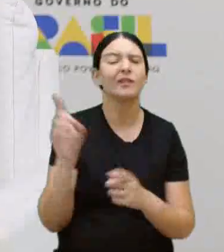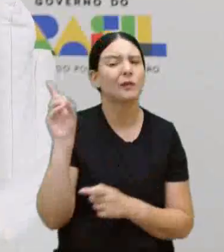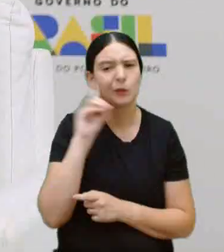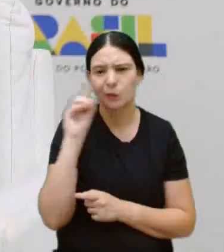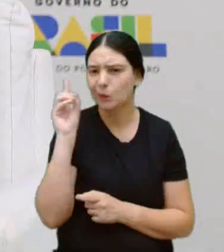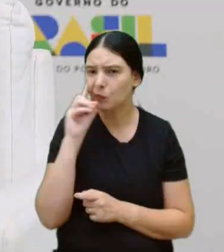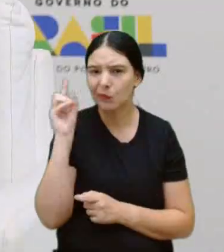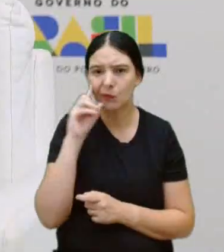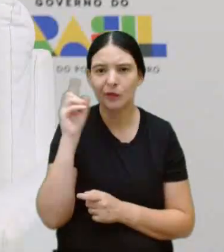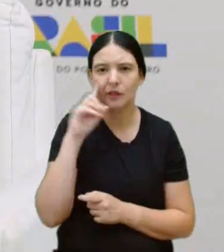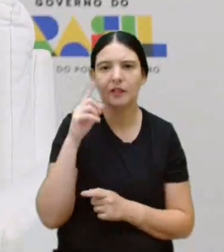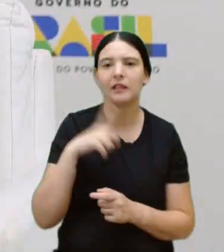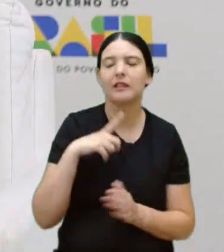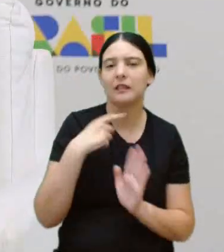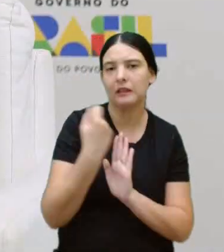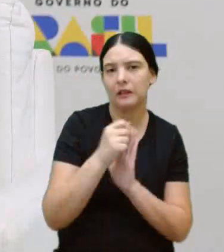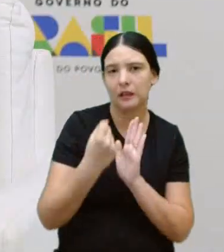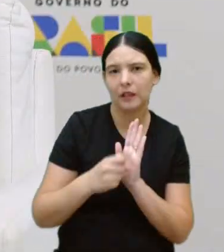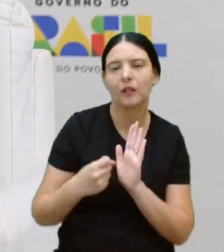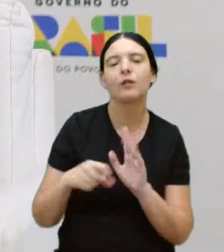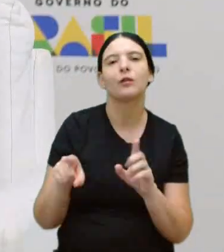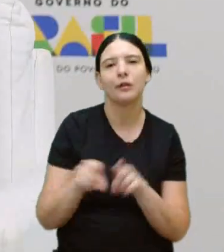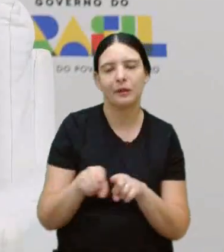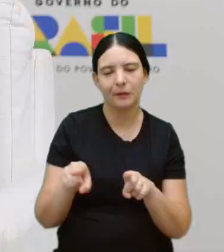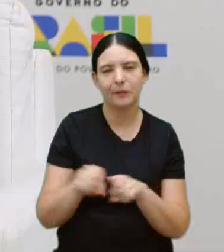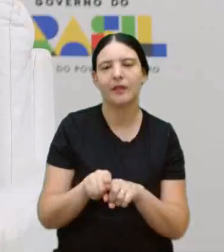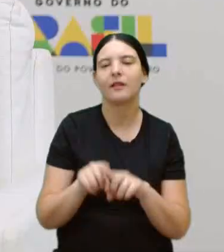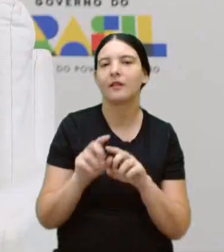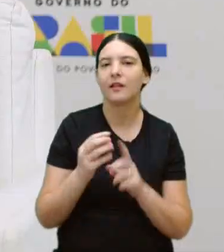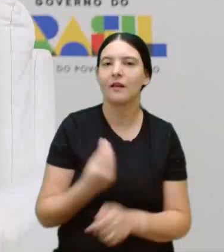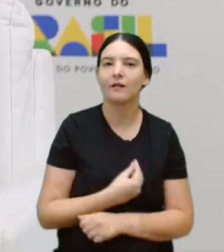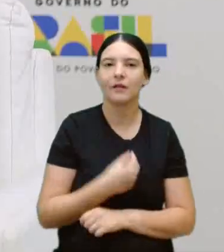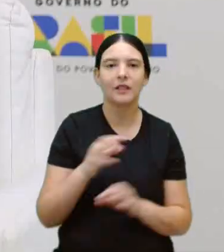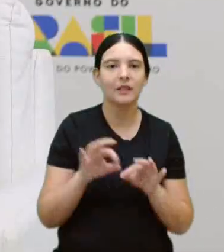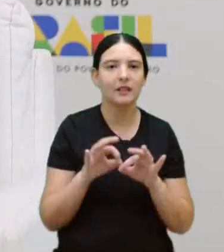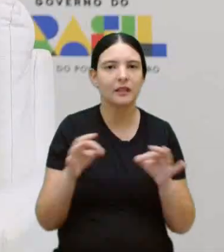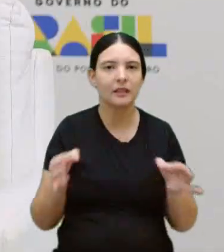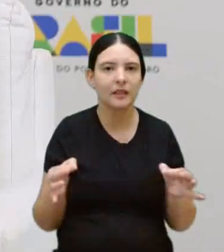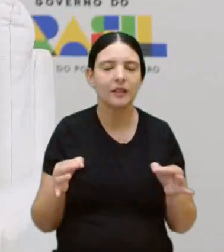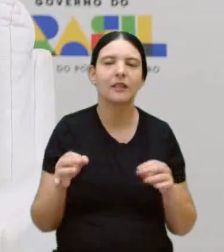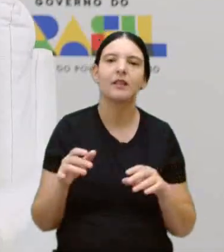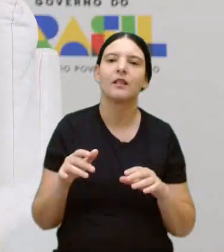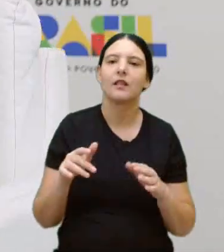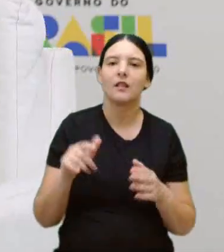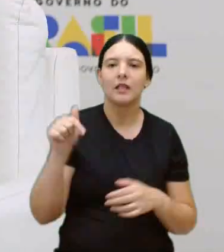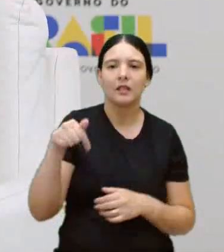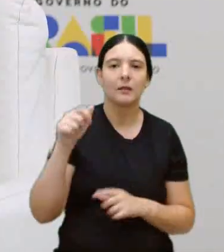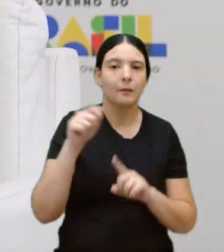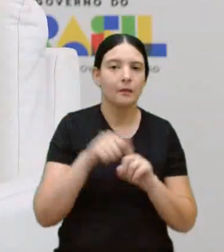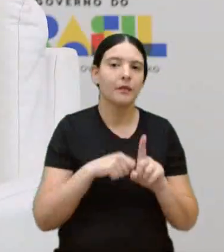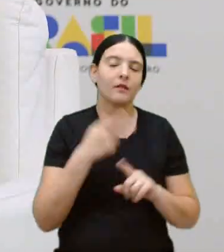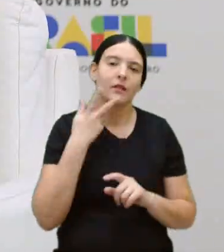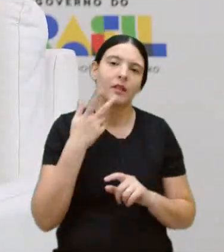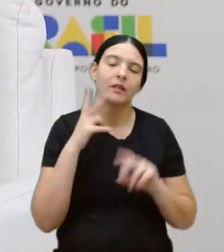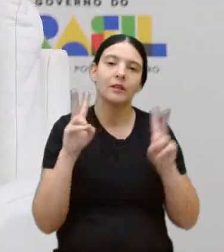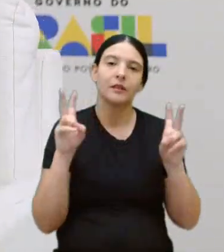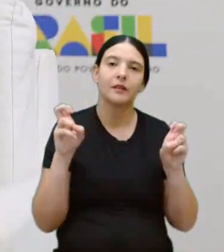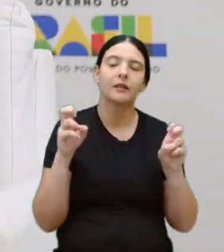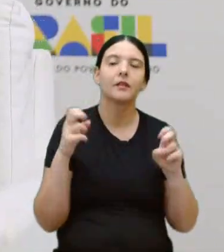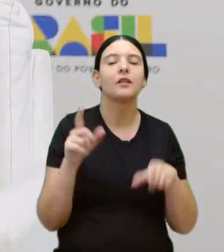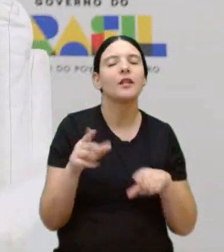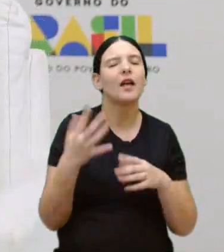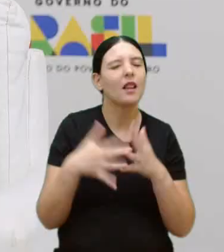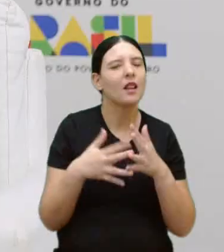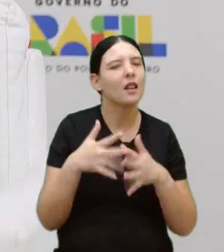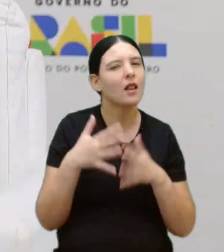escrito sobre isso também na minha coluna na revista Vida Simples. Fiz uma coluna esse mês falando sobre isso. E uma coisa que atrapalha é